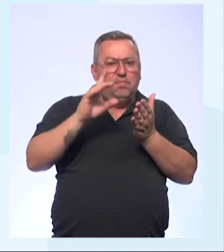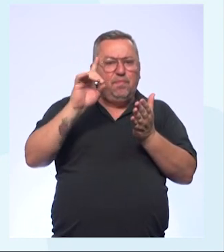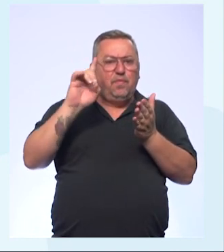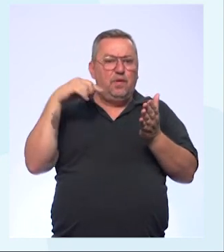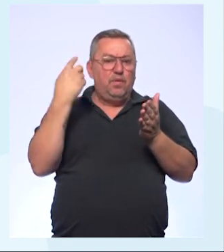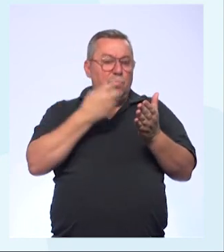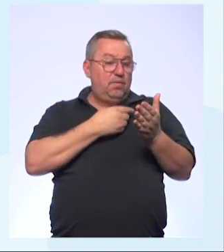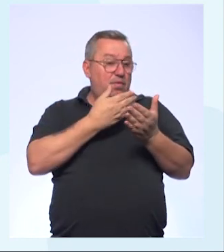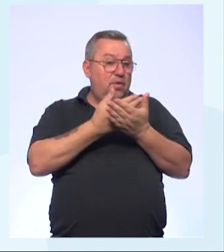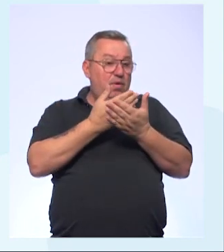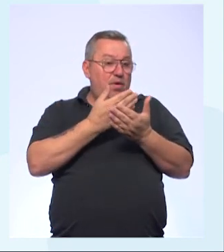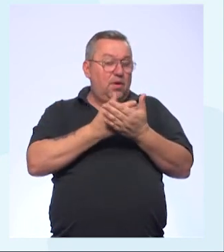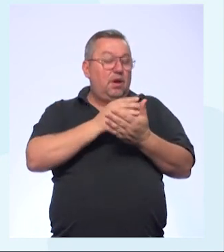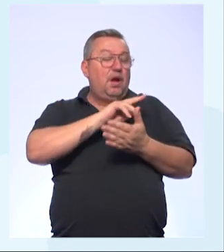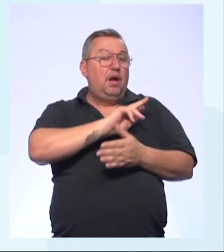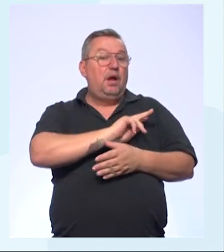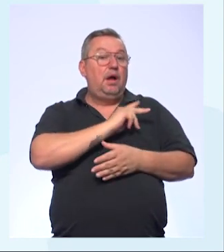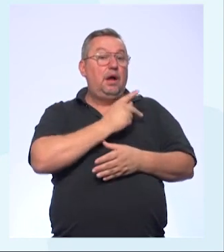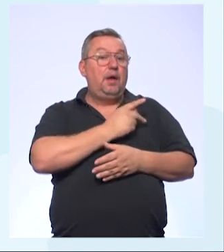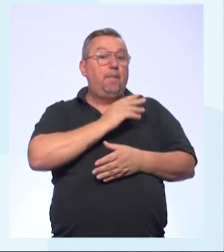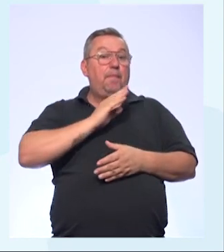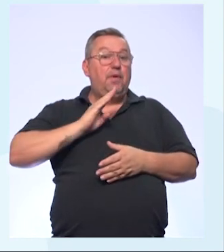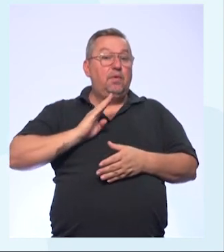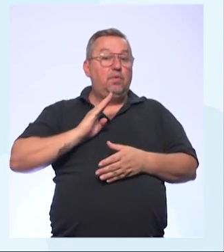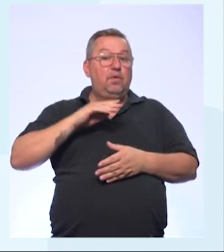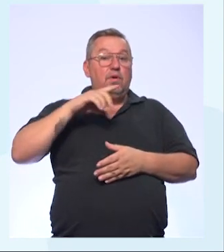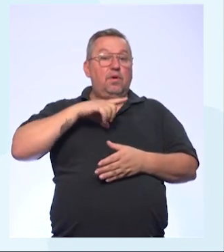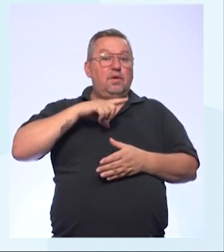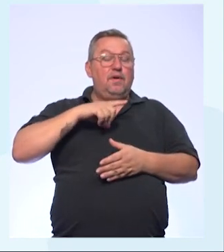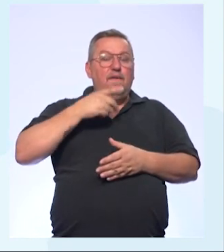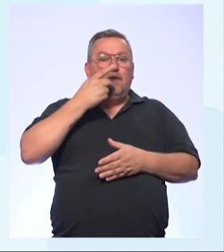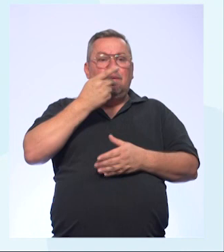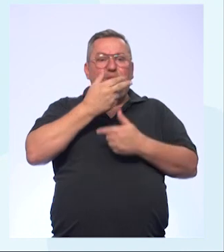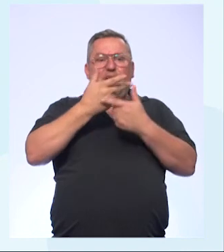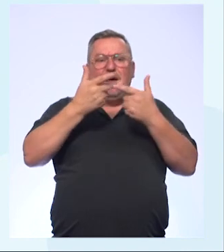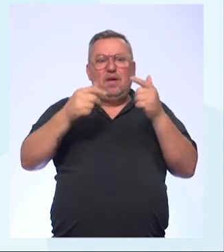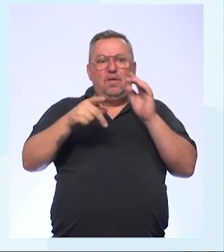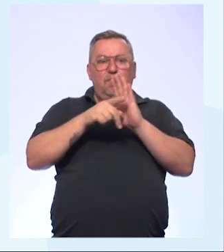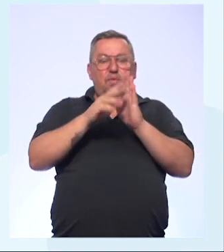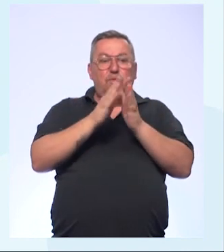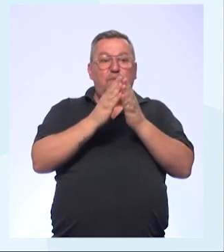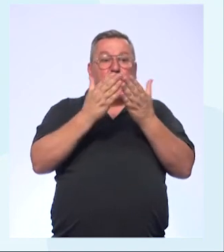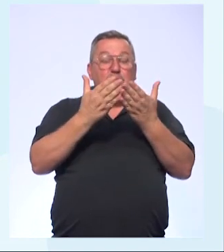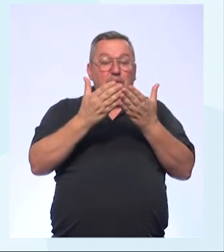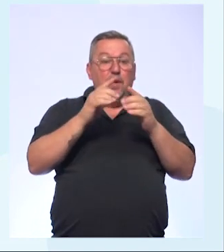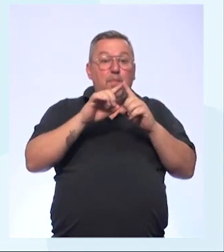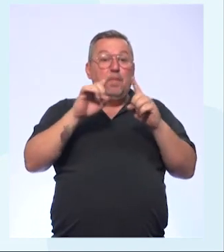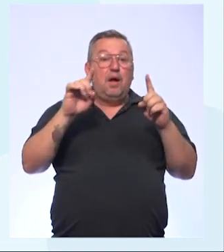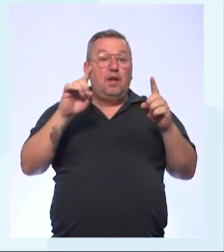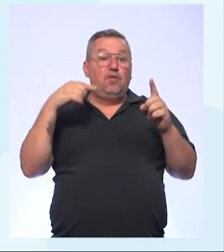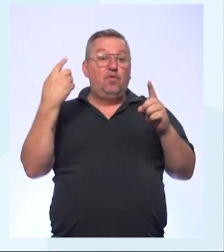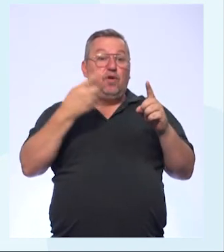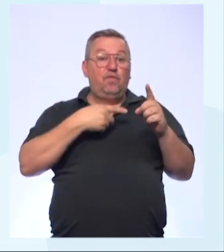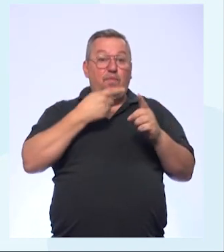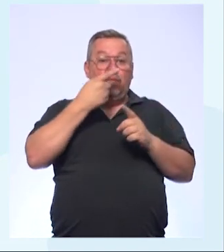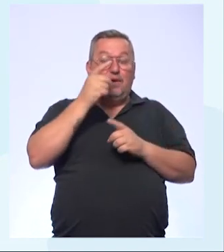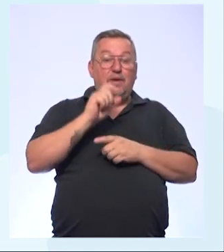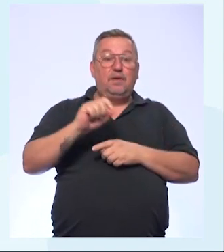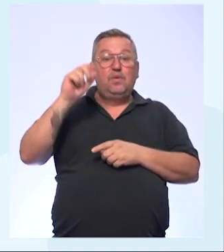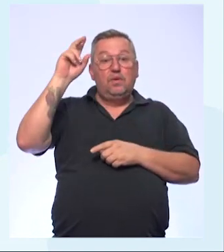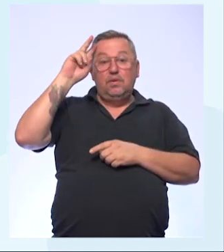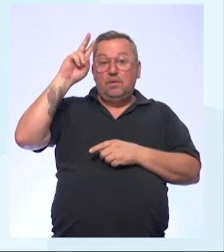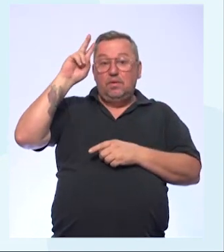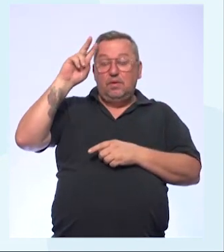estudamos os hebreus, nós citamos aí vários eventos bíblicos, né? Mas na história nós vamos citar os eventos